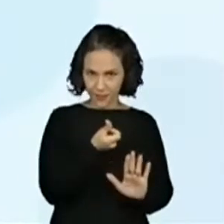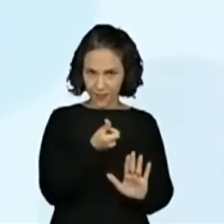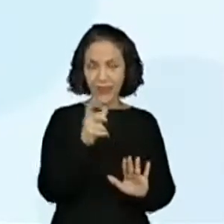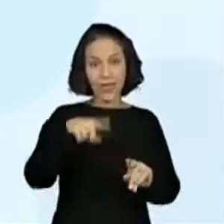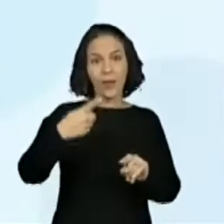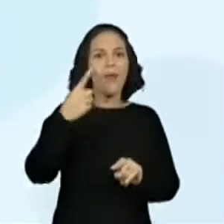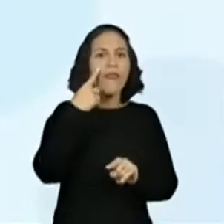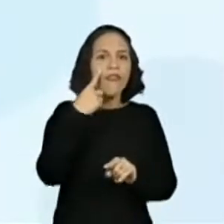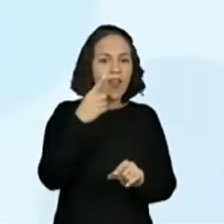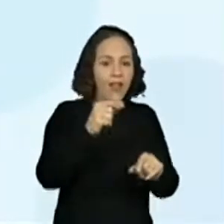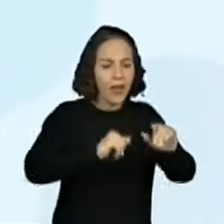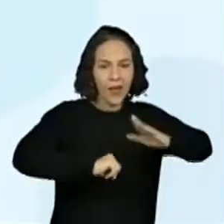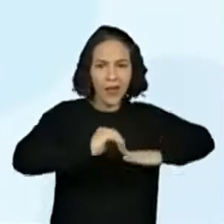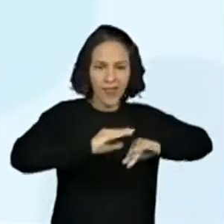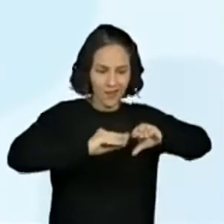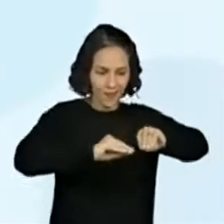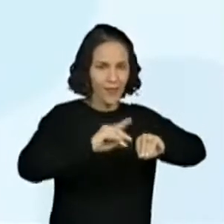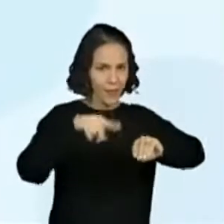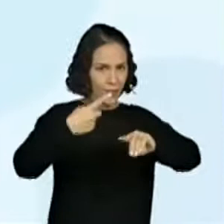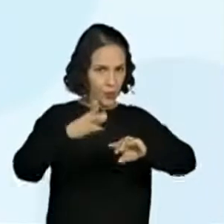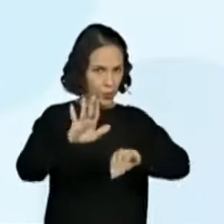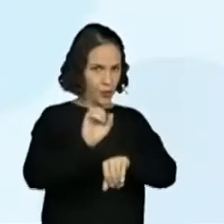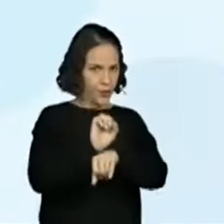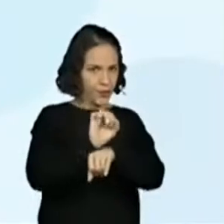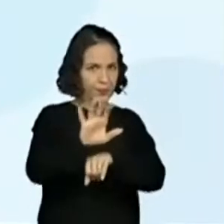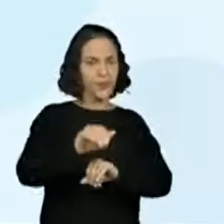esses números aqui, tá bom?